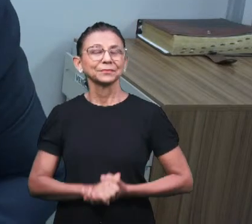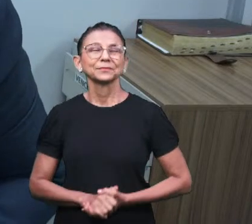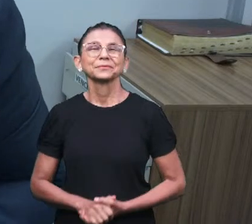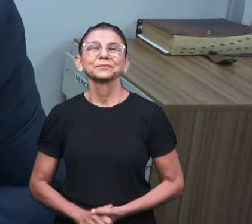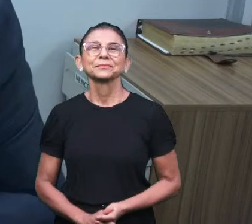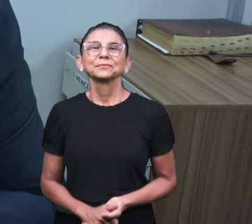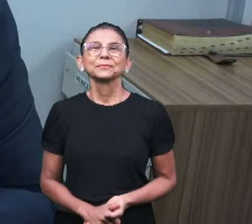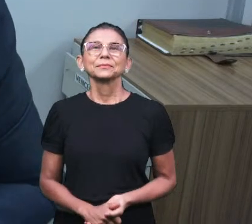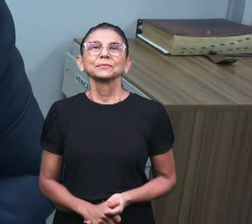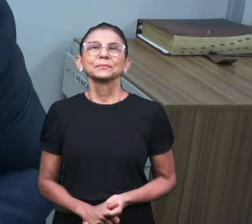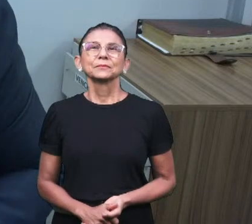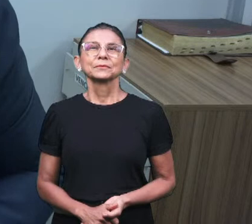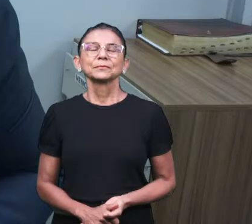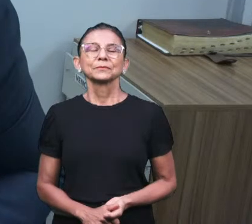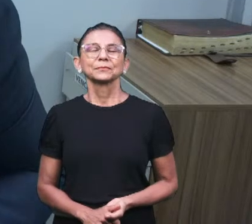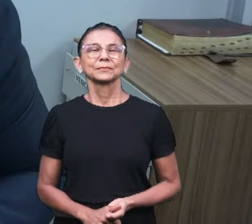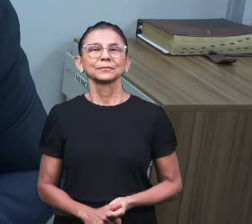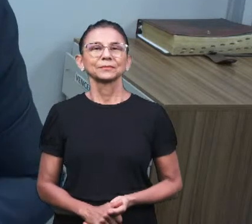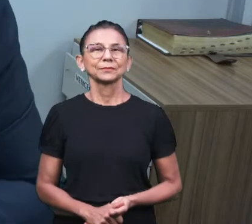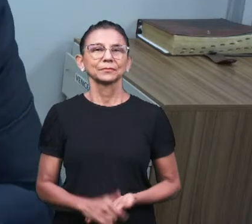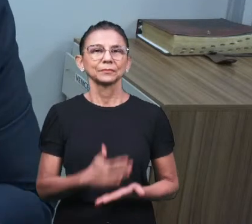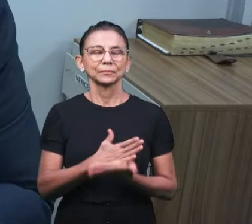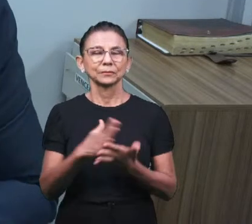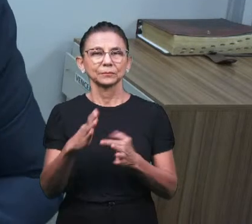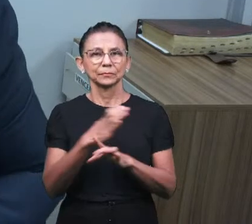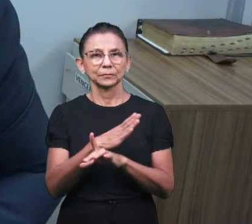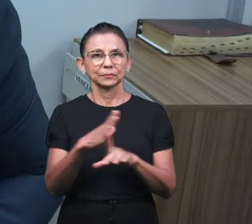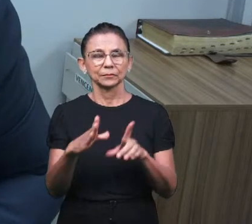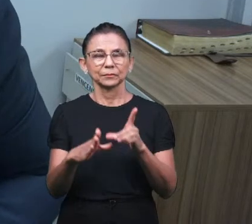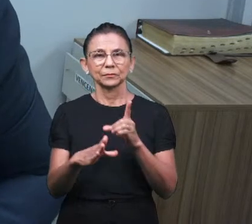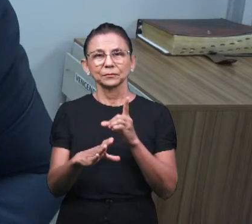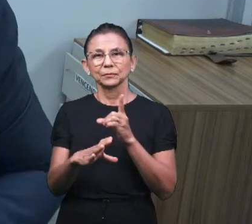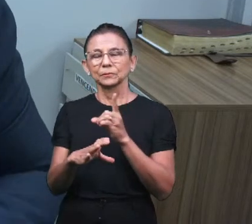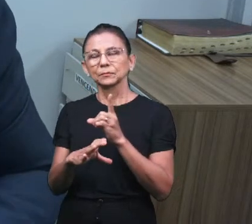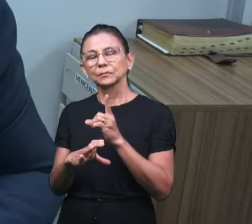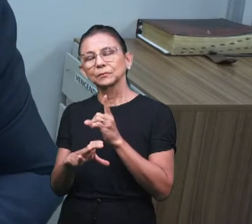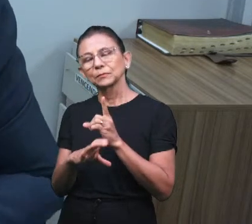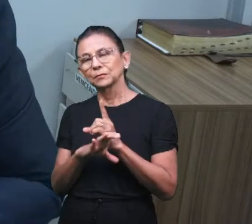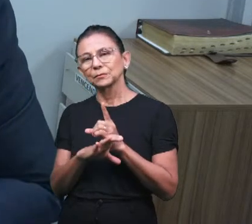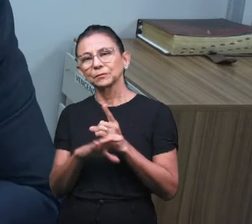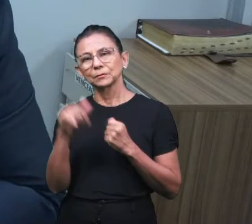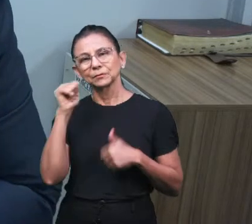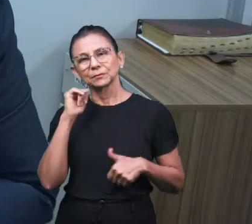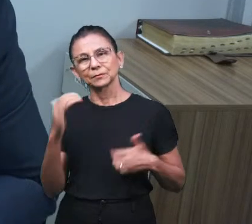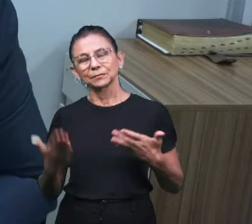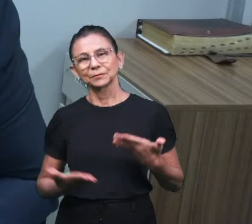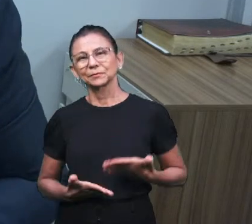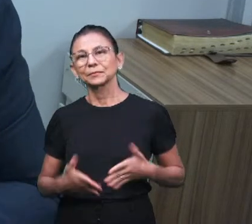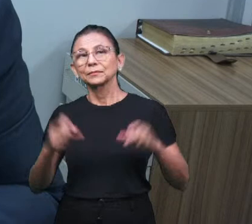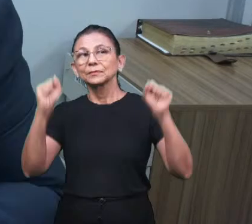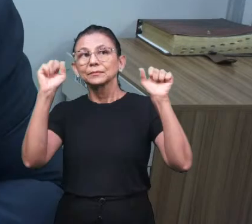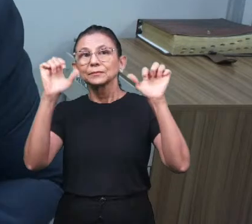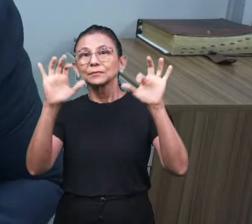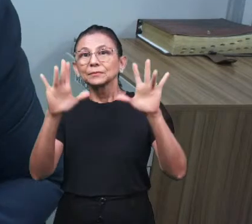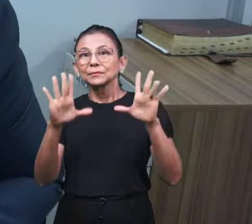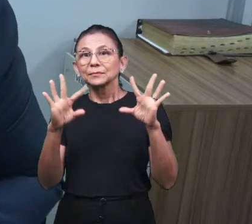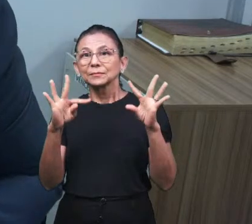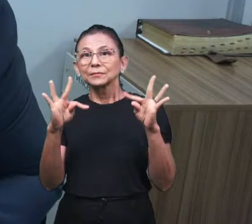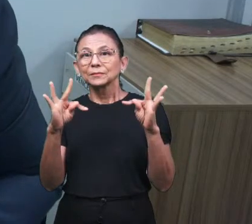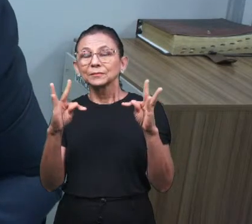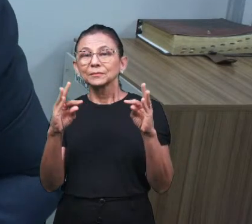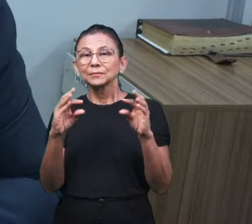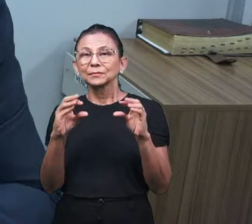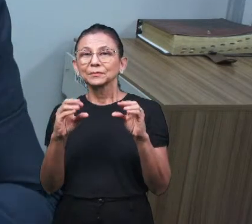da noite, o nosso culto. Daqui a pouco, culto hoje, quarta-feira, culto das irmãs. Claro, a bênção para toda a igreja, todos